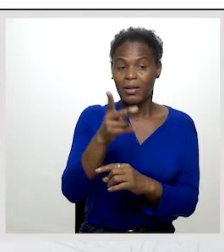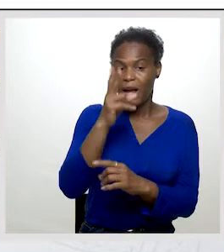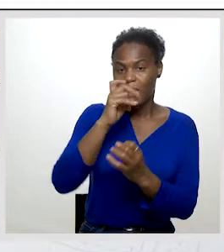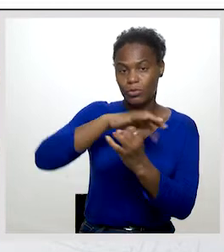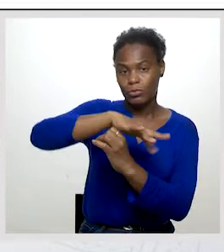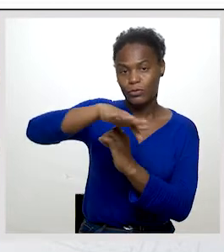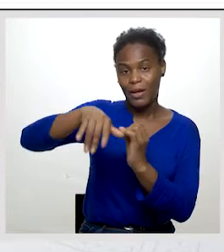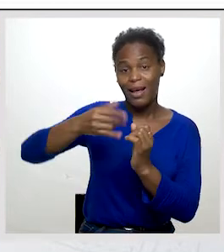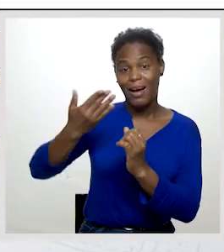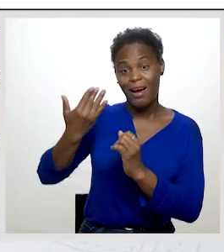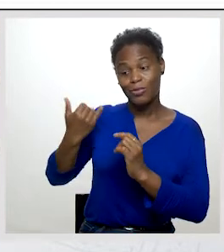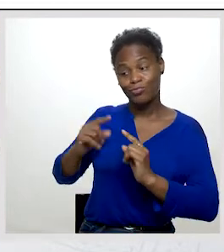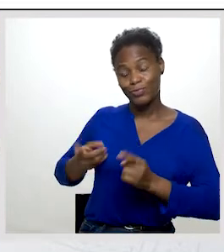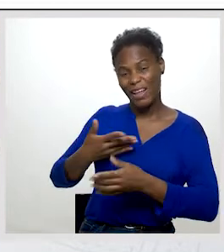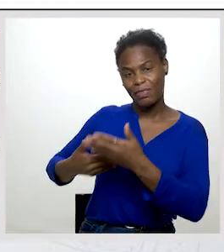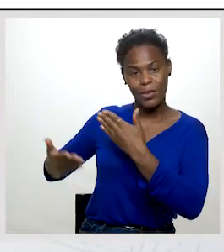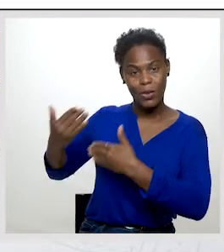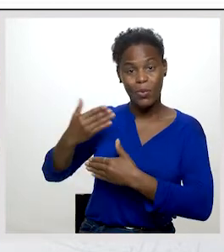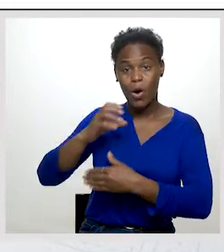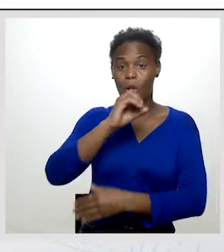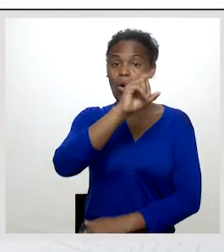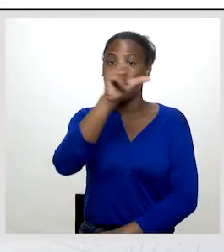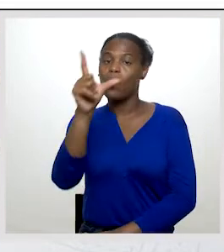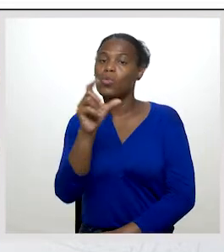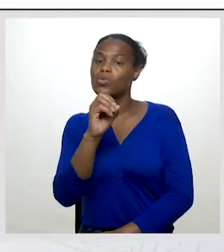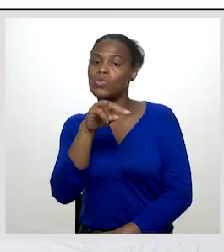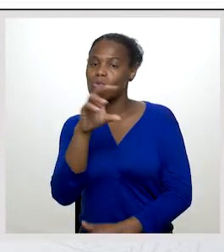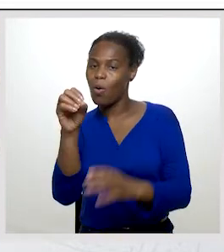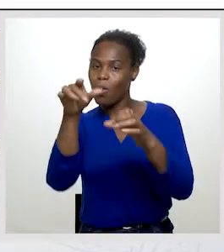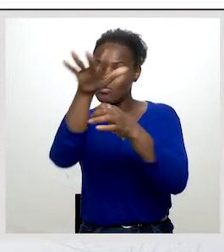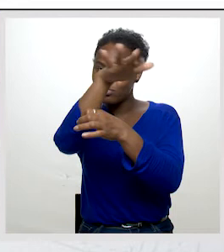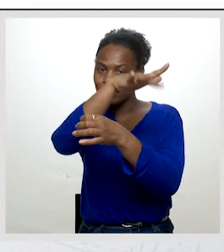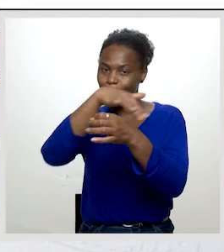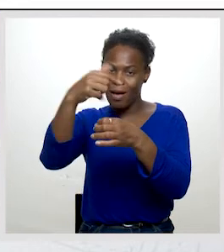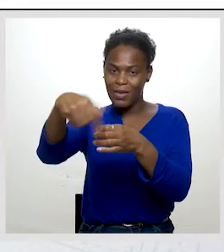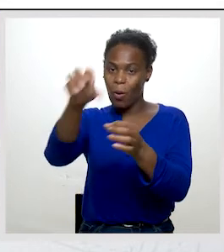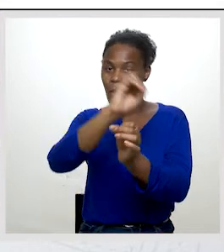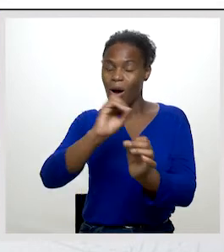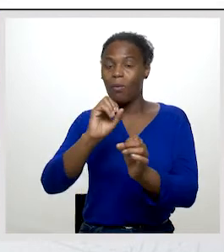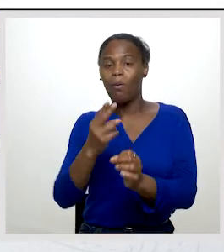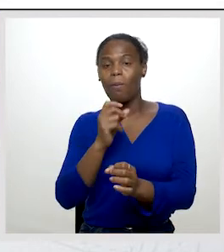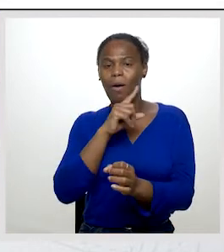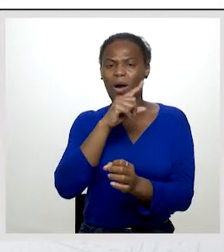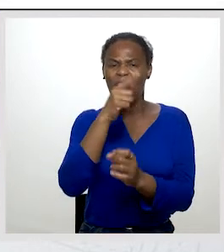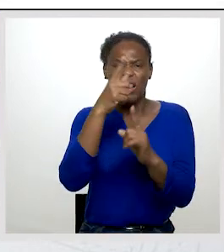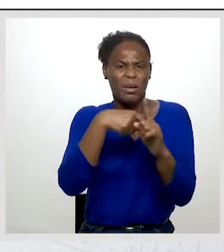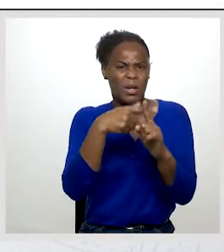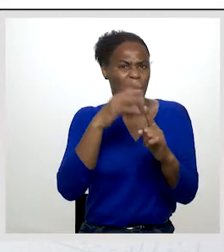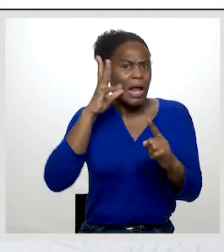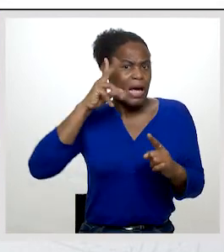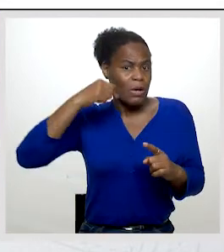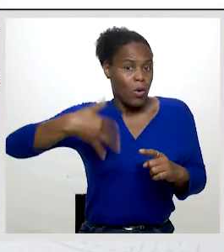atmosfera primitiva era primitiva, não tinha camada de ozono, obviamente que podia ter, ou que poderia ter,